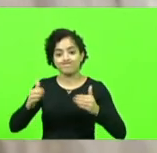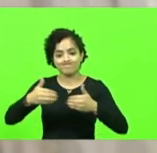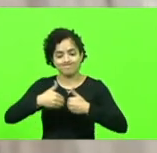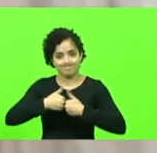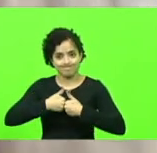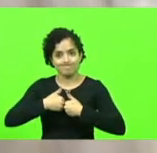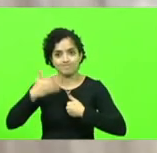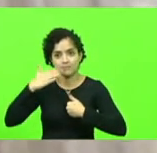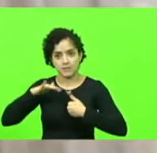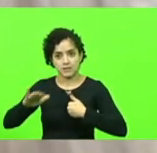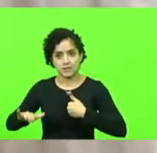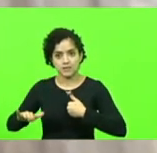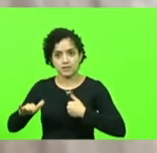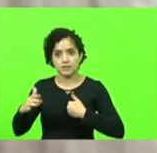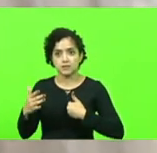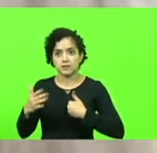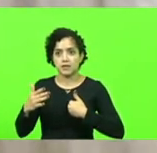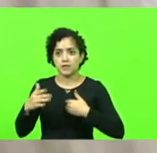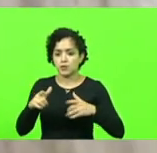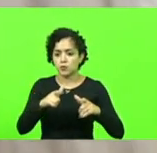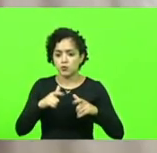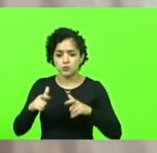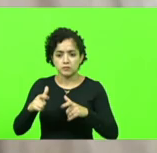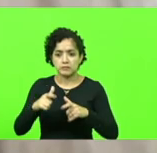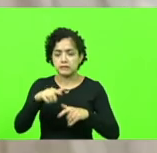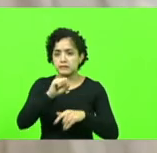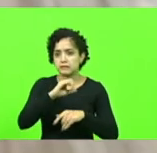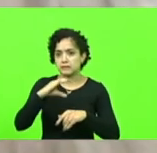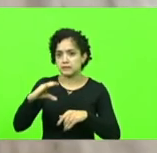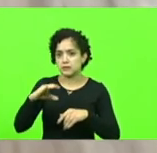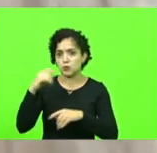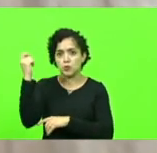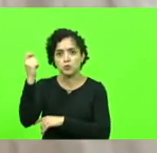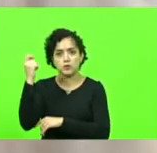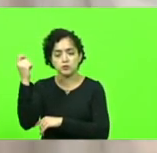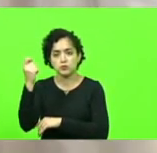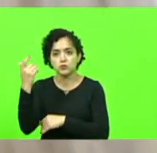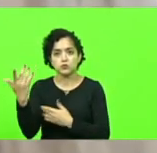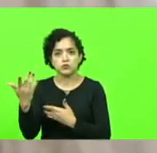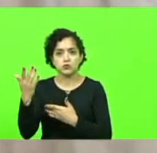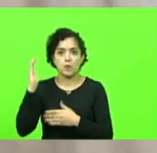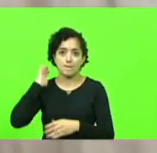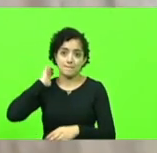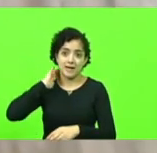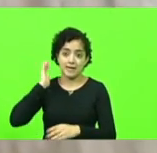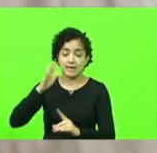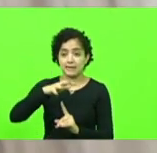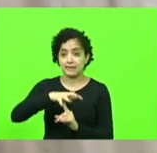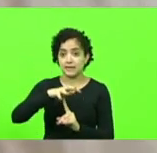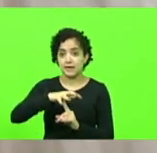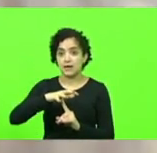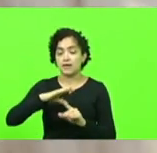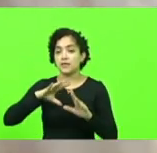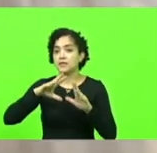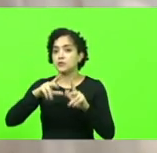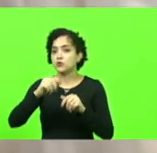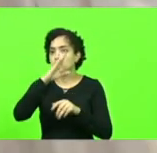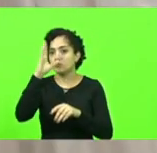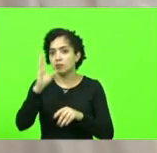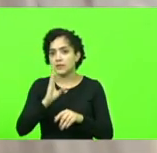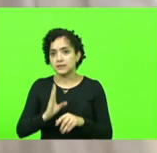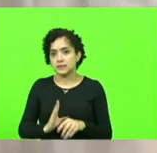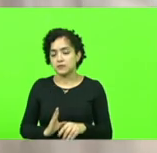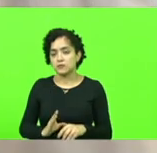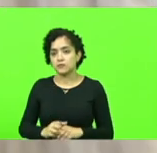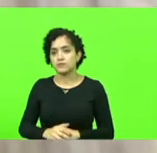né? Isso em todo local, Santa Catarina, Rio Grande do Sul, Paraná, em todo o Brasil, em todo o